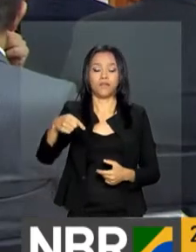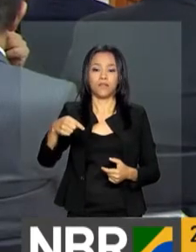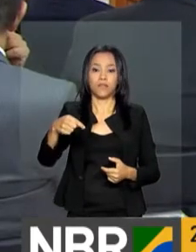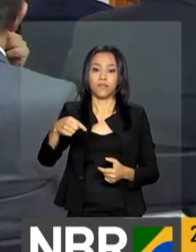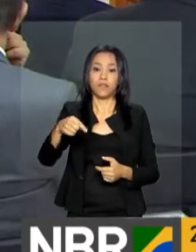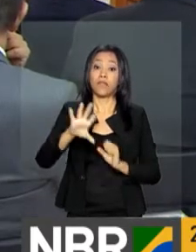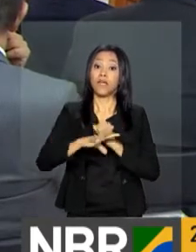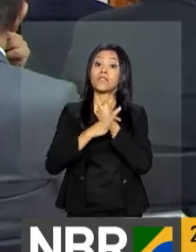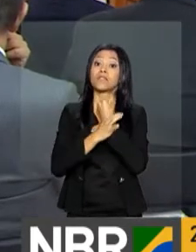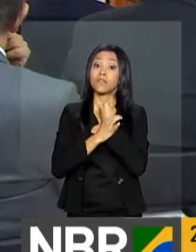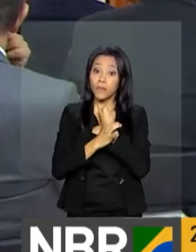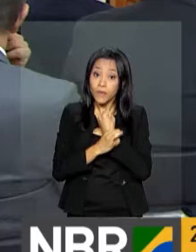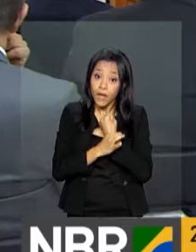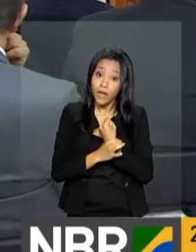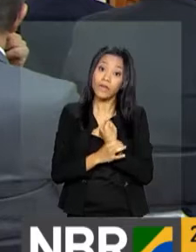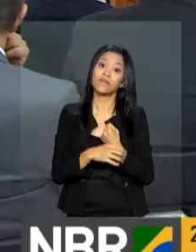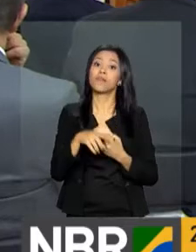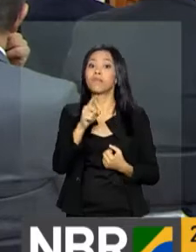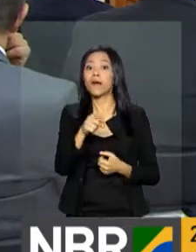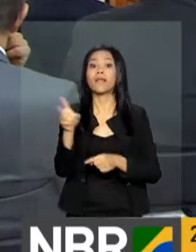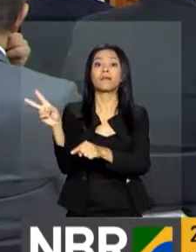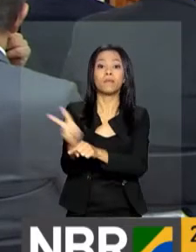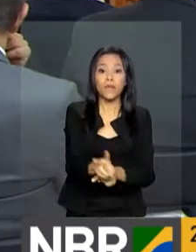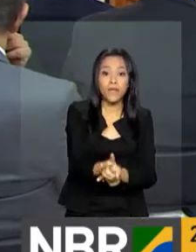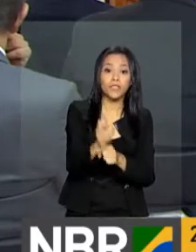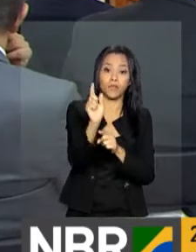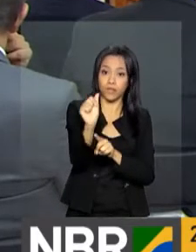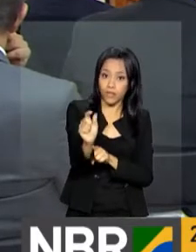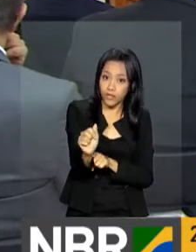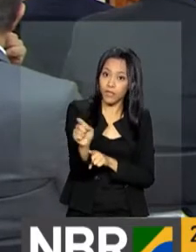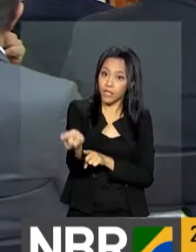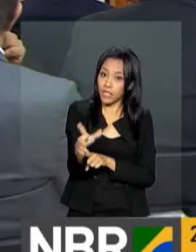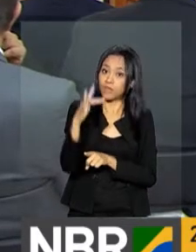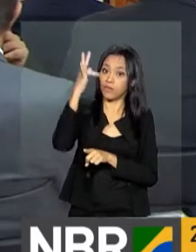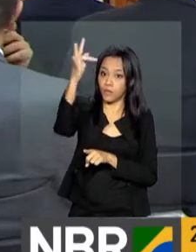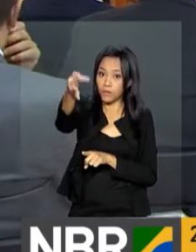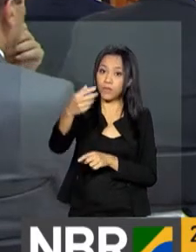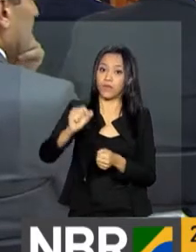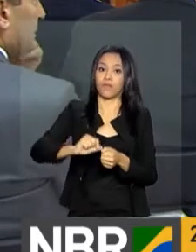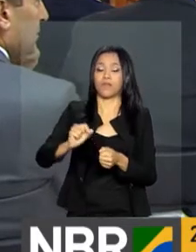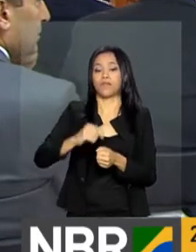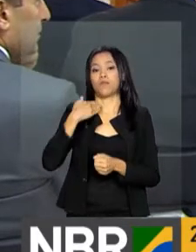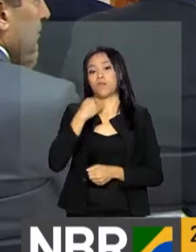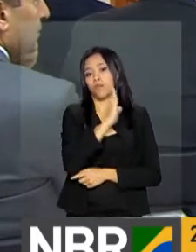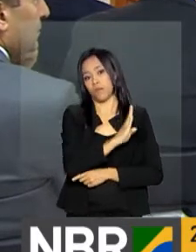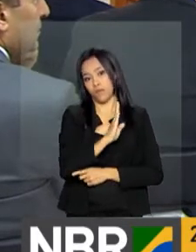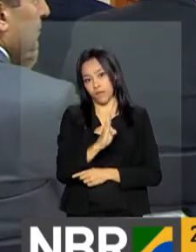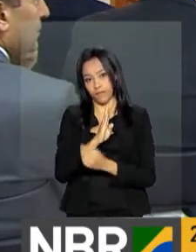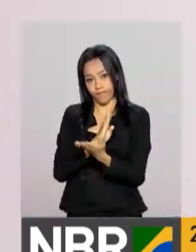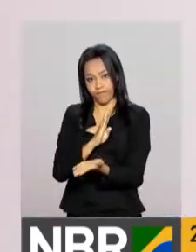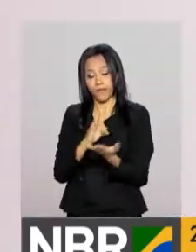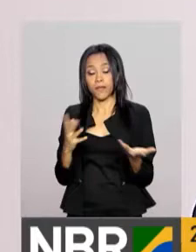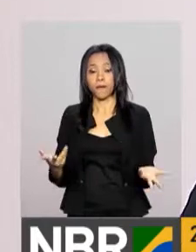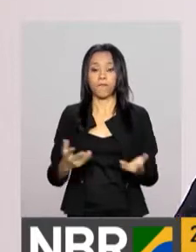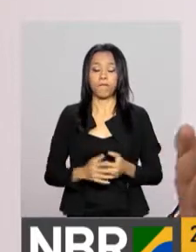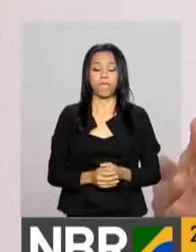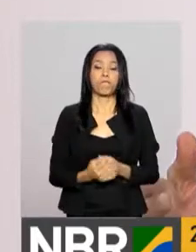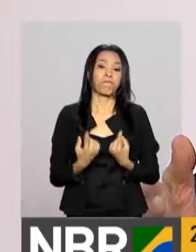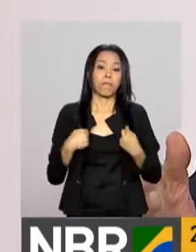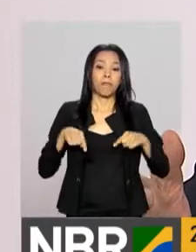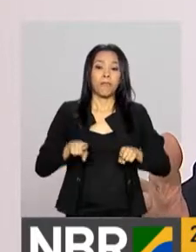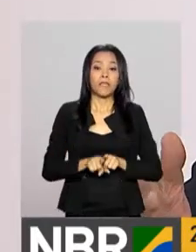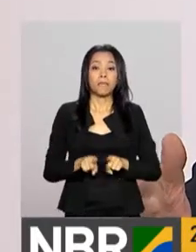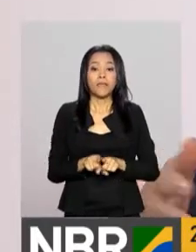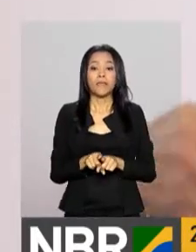garantia para os empréstimos que viesse a fazer no banco do nordeste senador eunício e e e também a